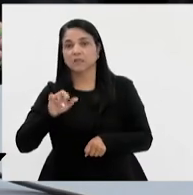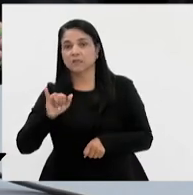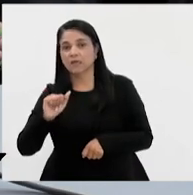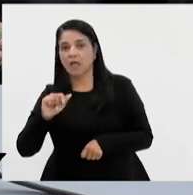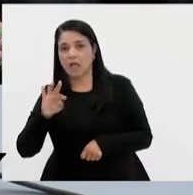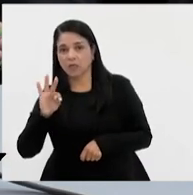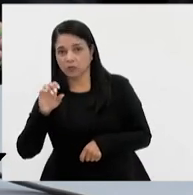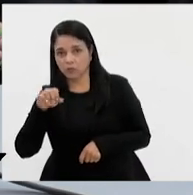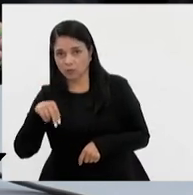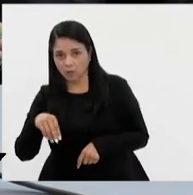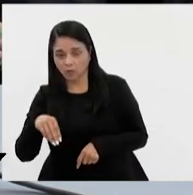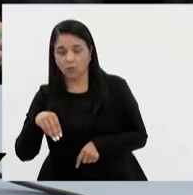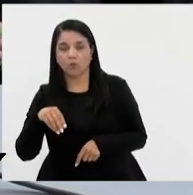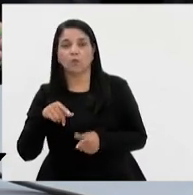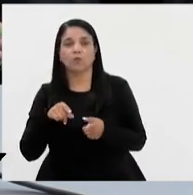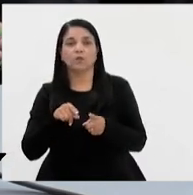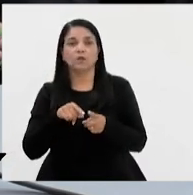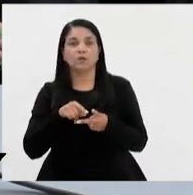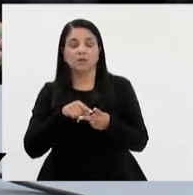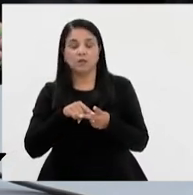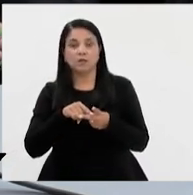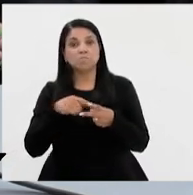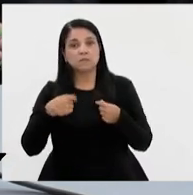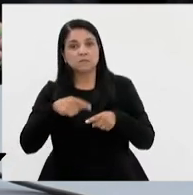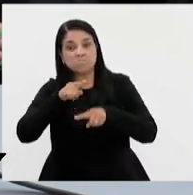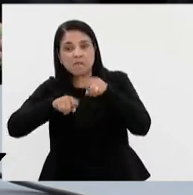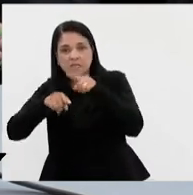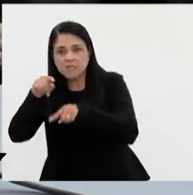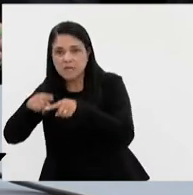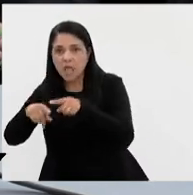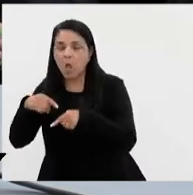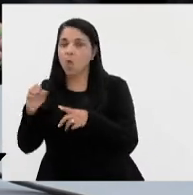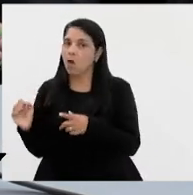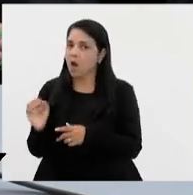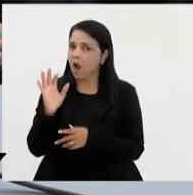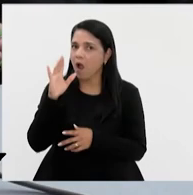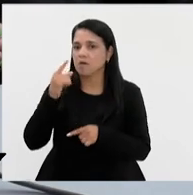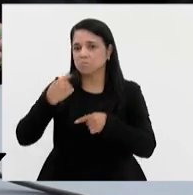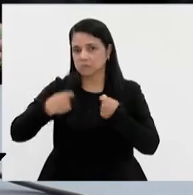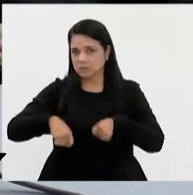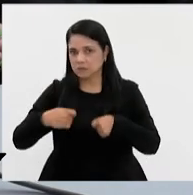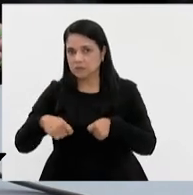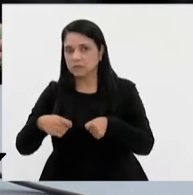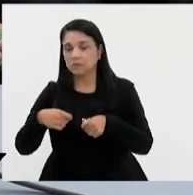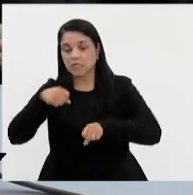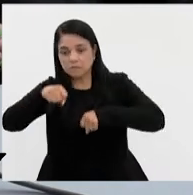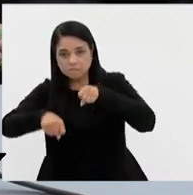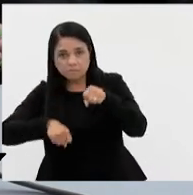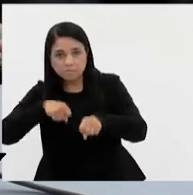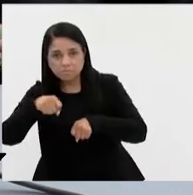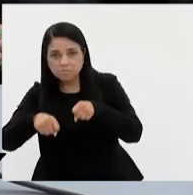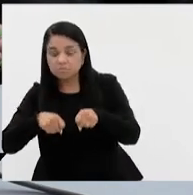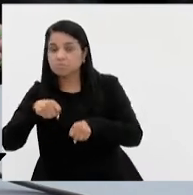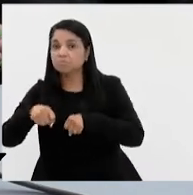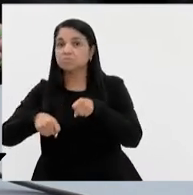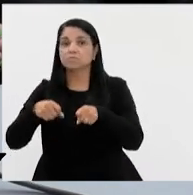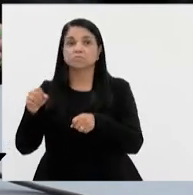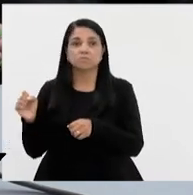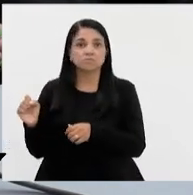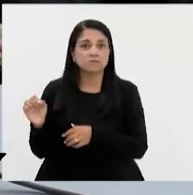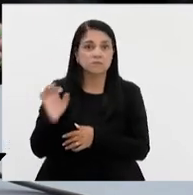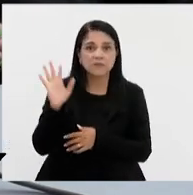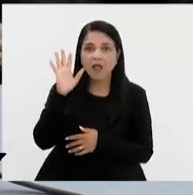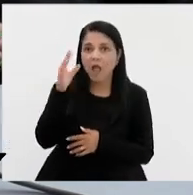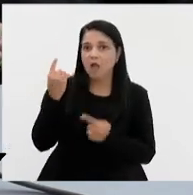que tem essa questão de equipamentos que são caros. Quem compete em ciclismo, cada bicicleta dessa de competição